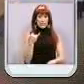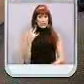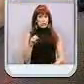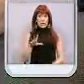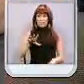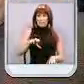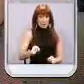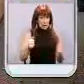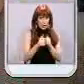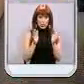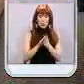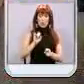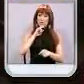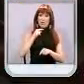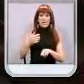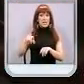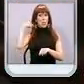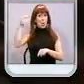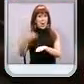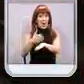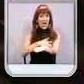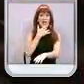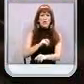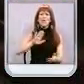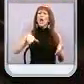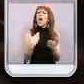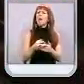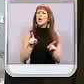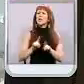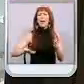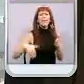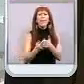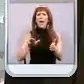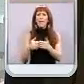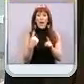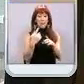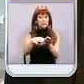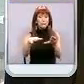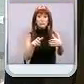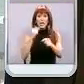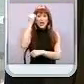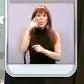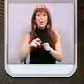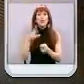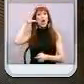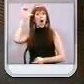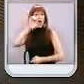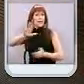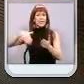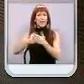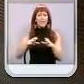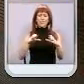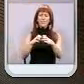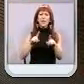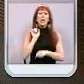28, se calhar para o ano termina antes do Natal. As propostas passam também pelas ofertas de pacotes especiais das unidades hoteleiras. O